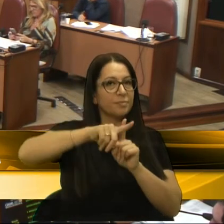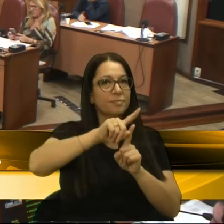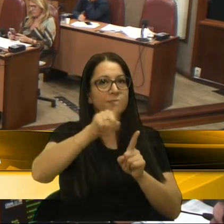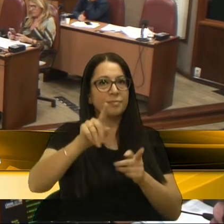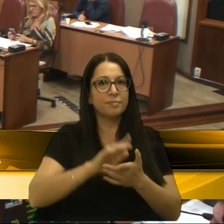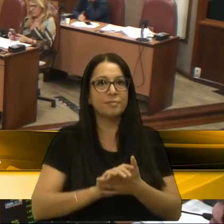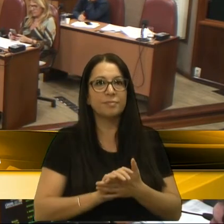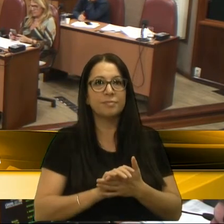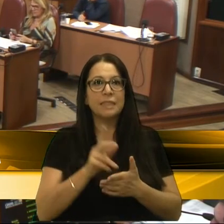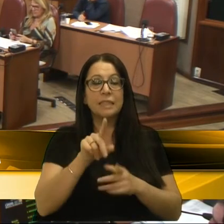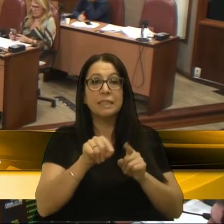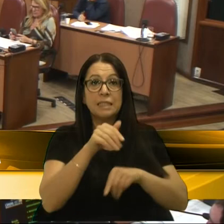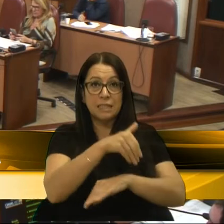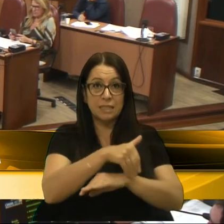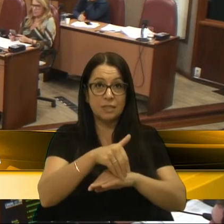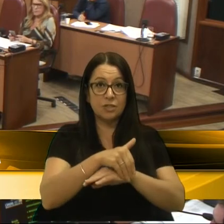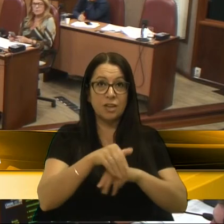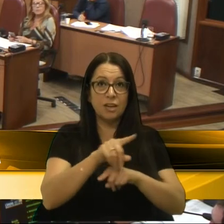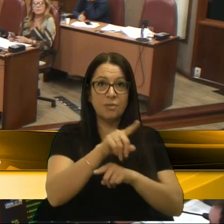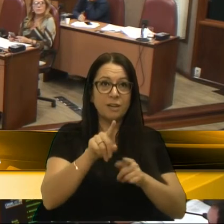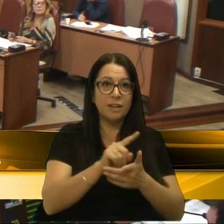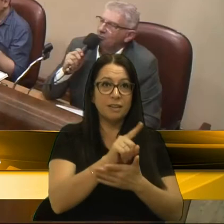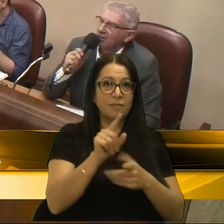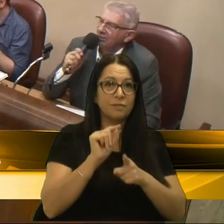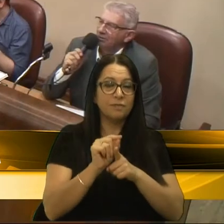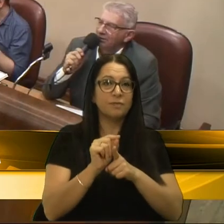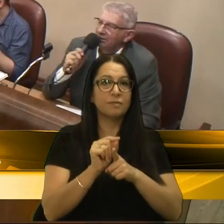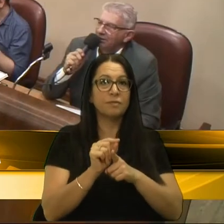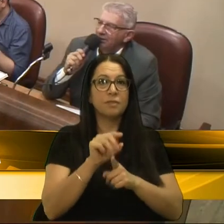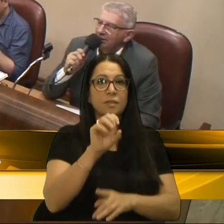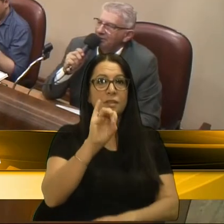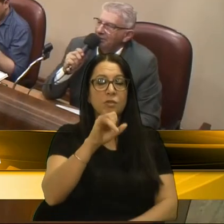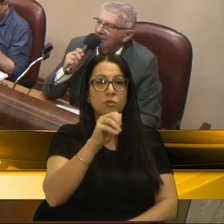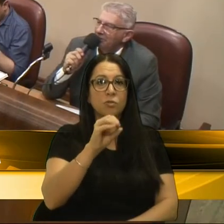A questão dessa rua lá de Fazenda Souza, que é a João Escopel,